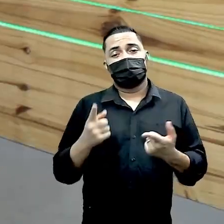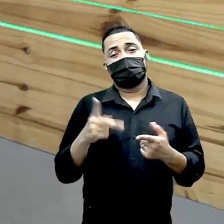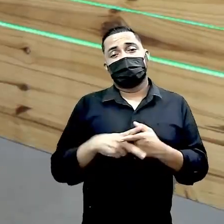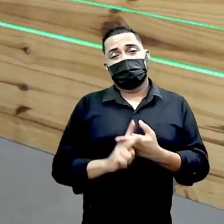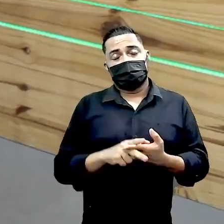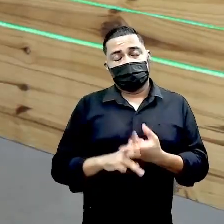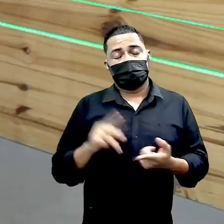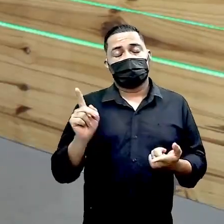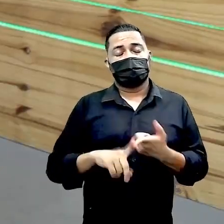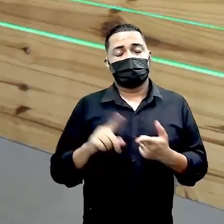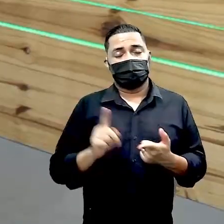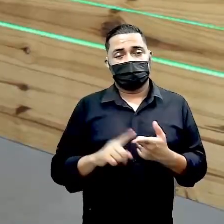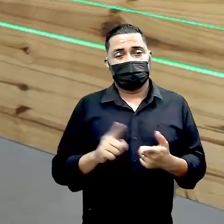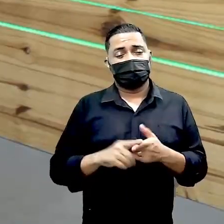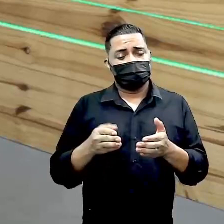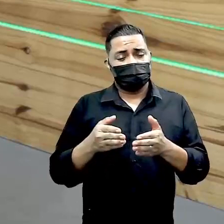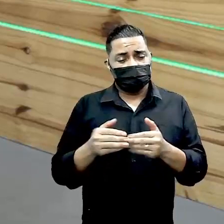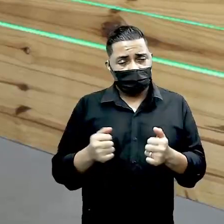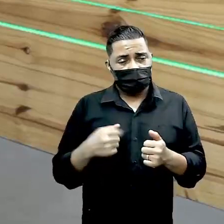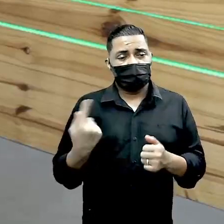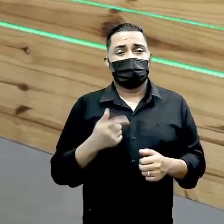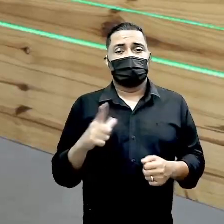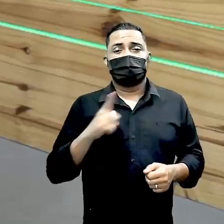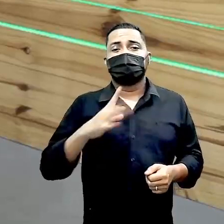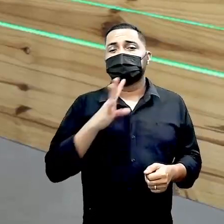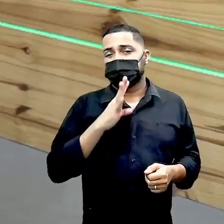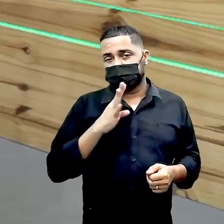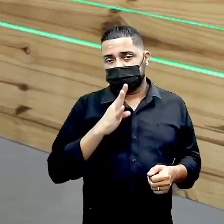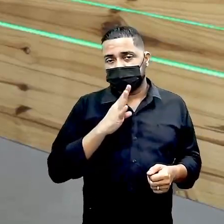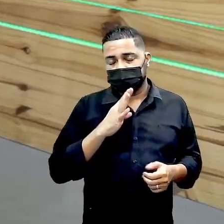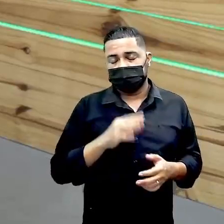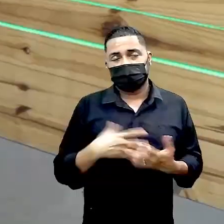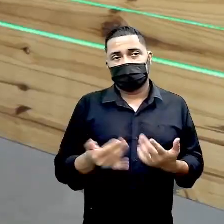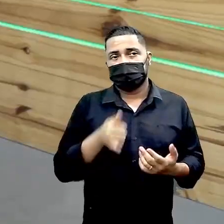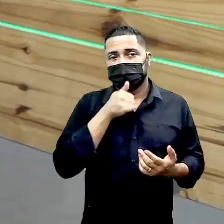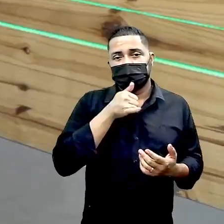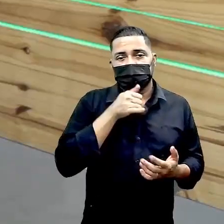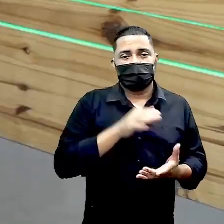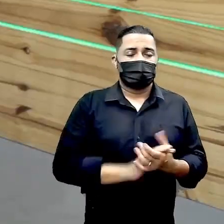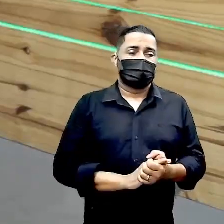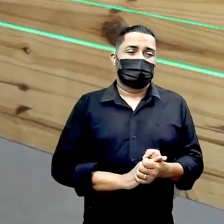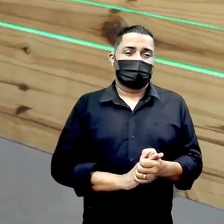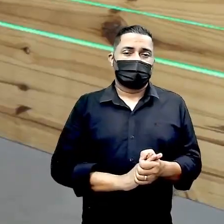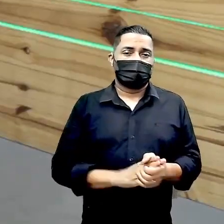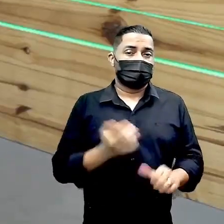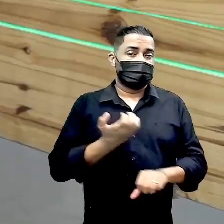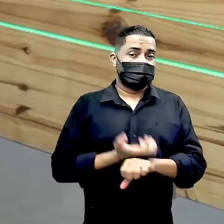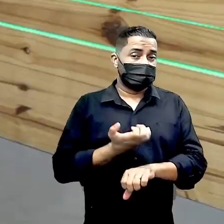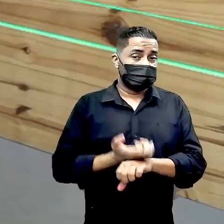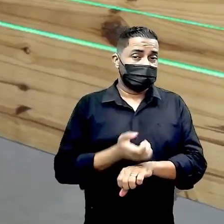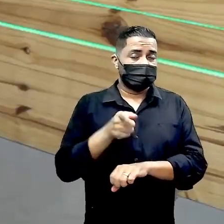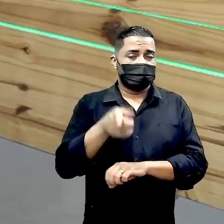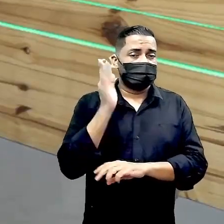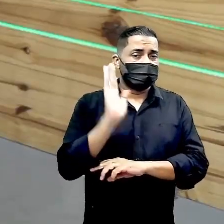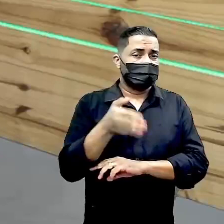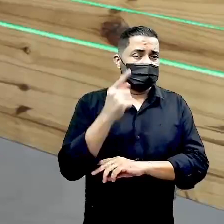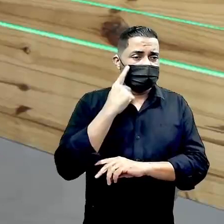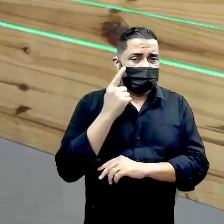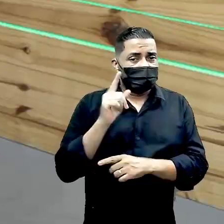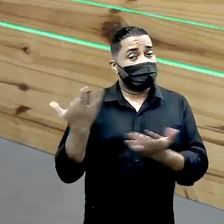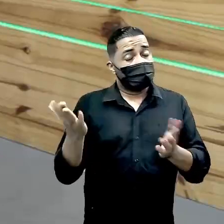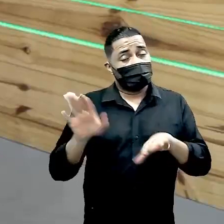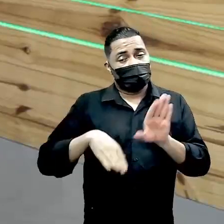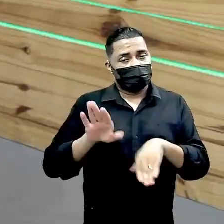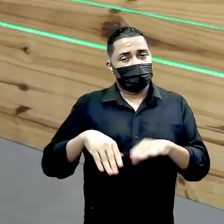ferramentas também, elas pedem que a gente tenha um conhecimento dela. Então, por exemplo, na disciplina que vocês já viram ou vão ver,